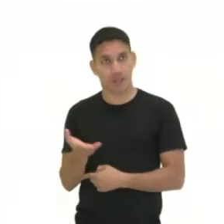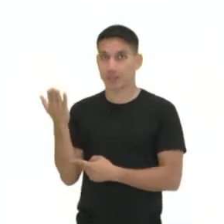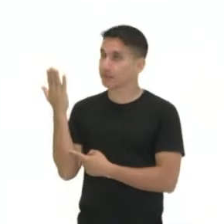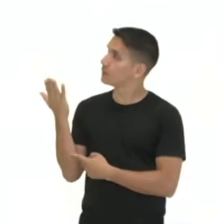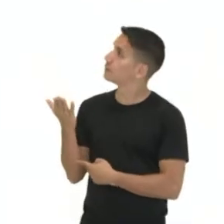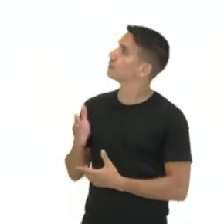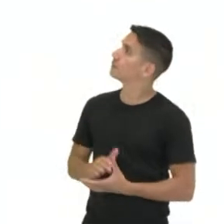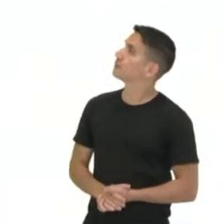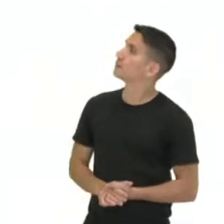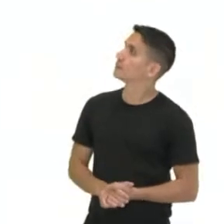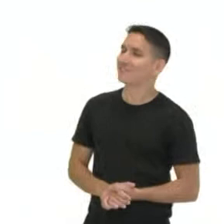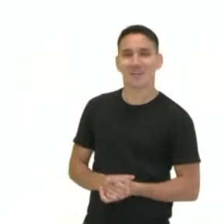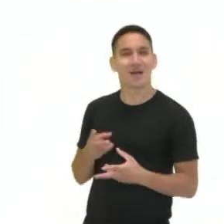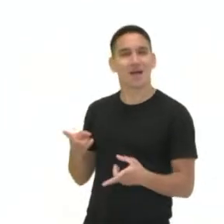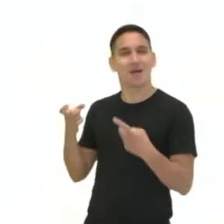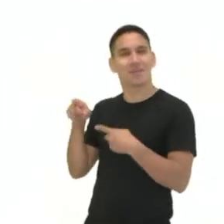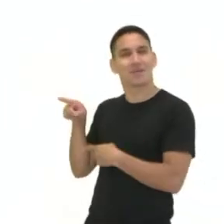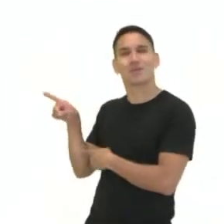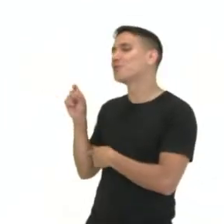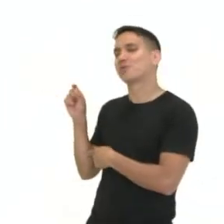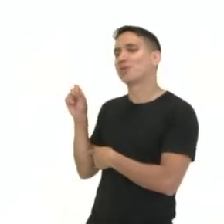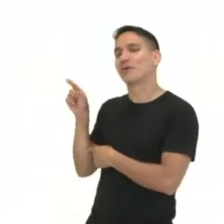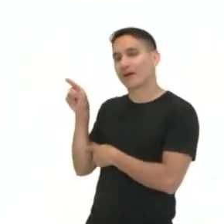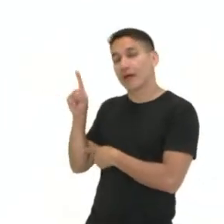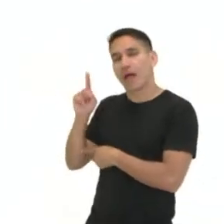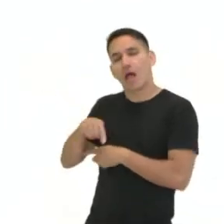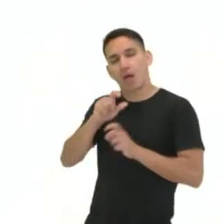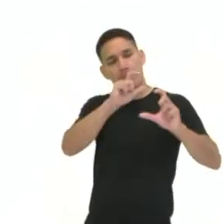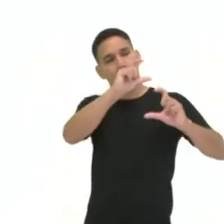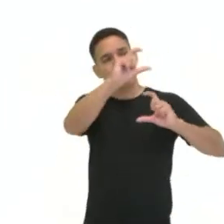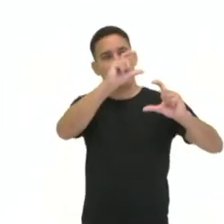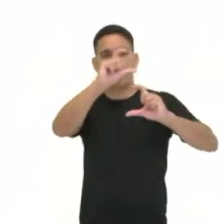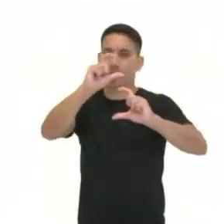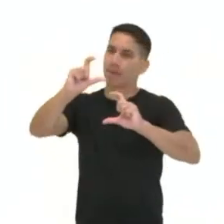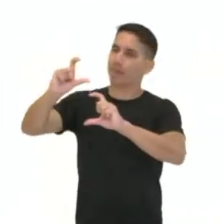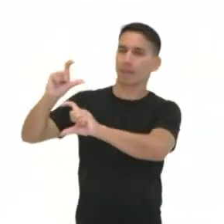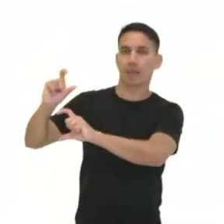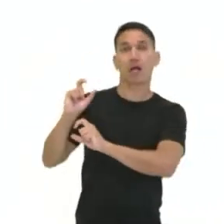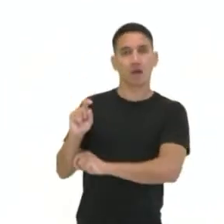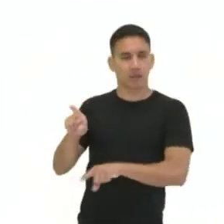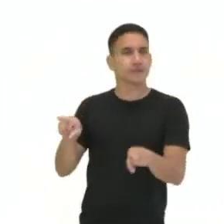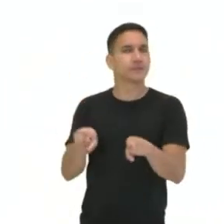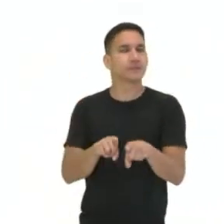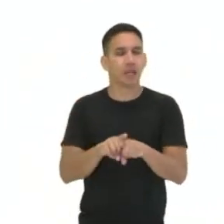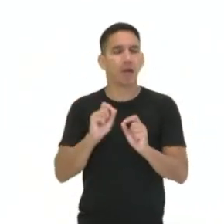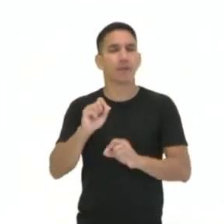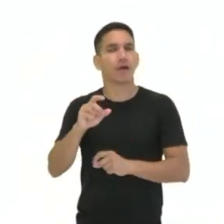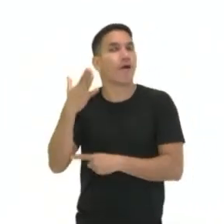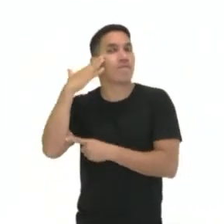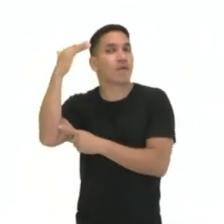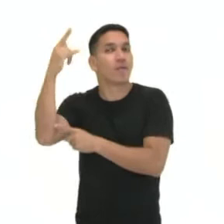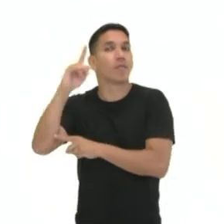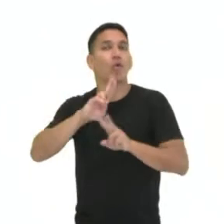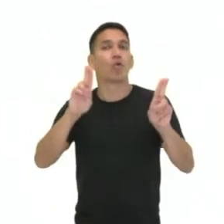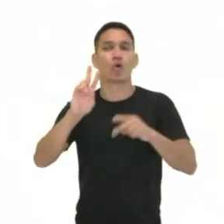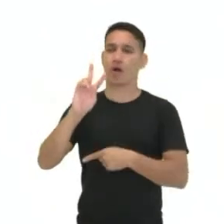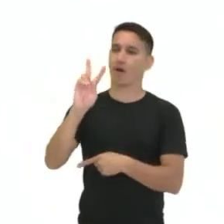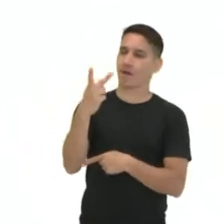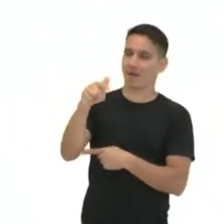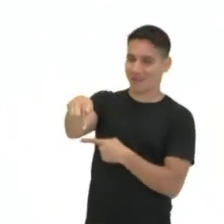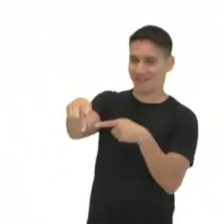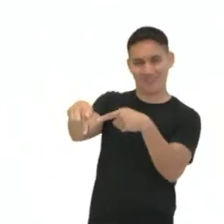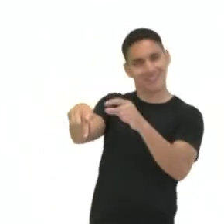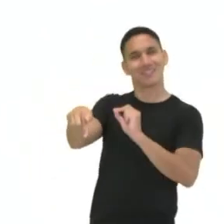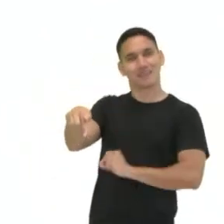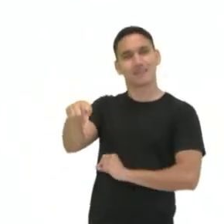dar sequência. Observem aqui que as histórias em quadrinhos também são conhecidas como HQs,